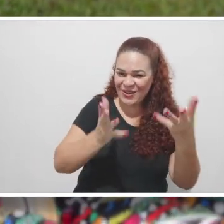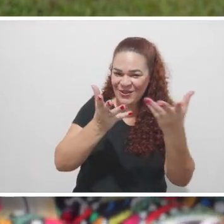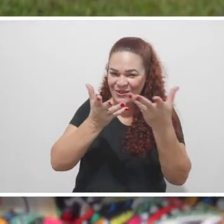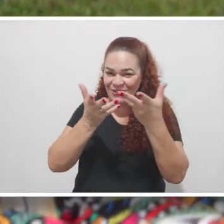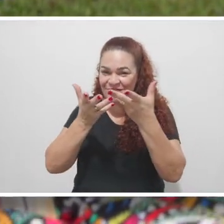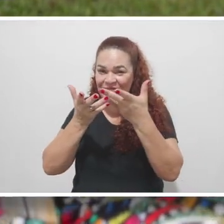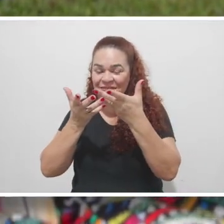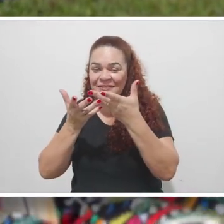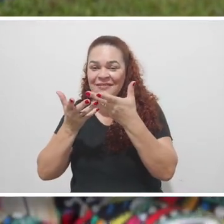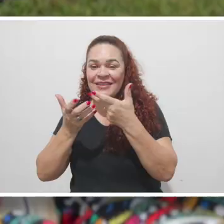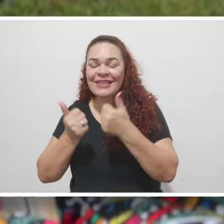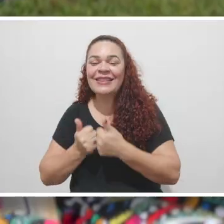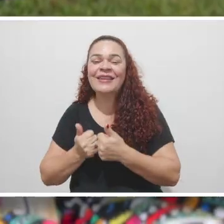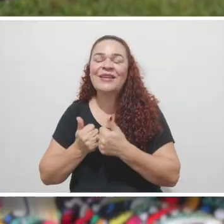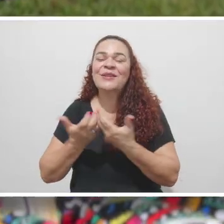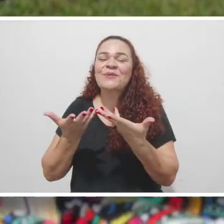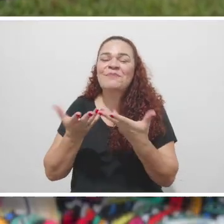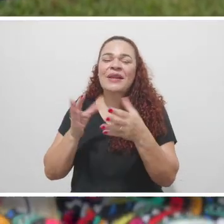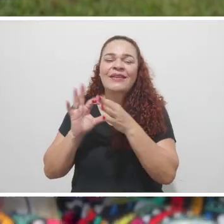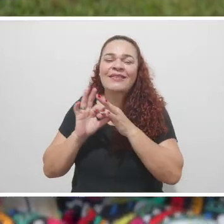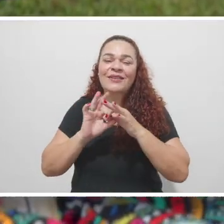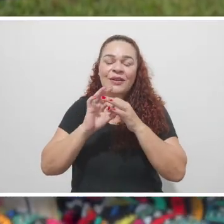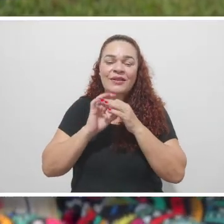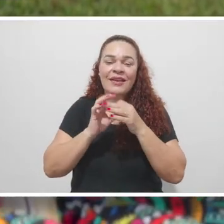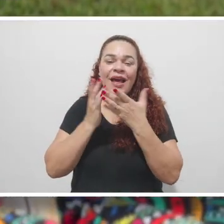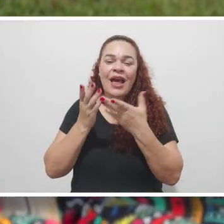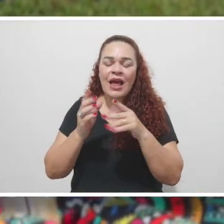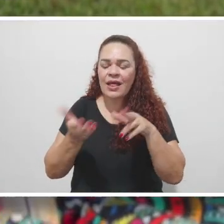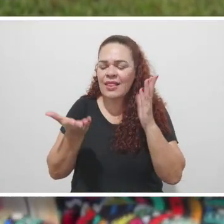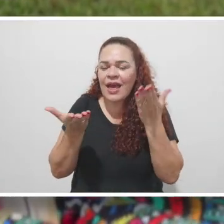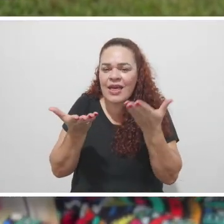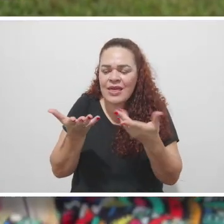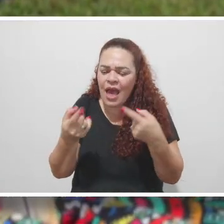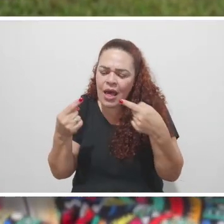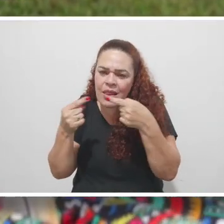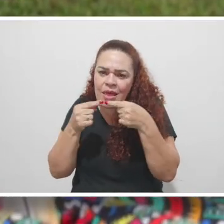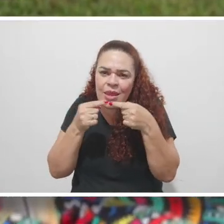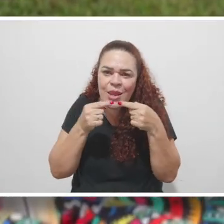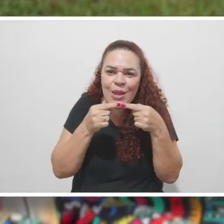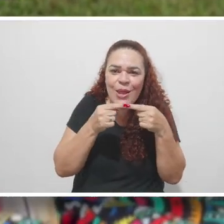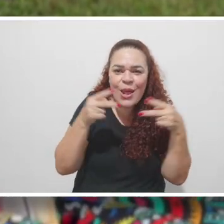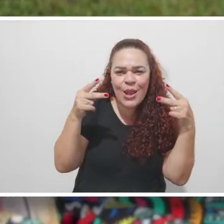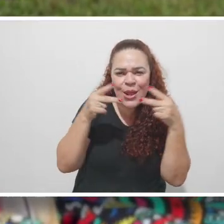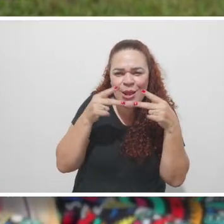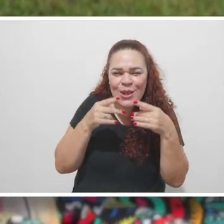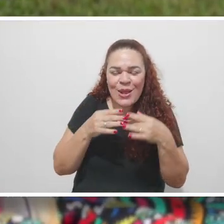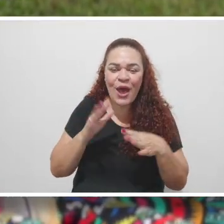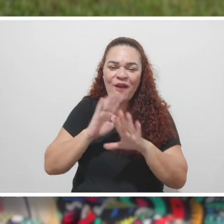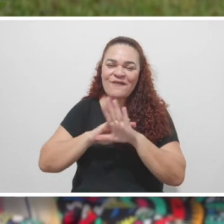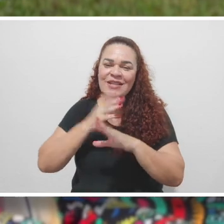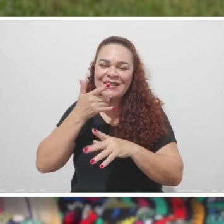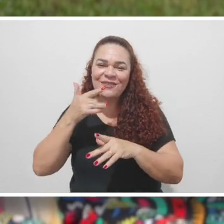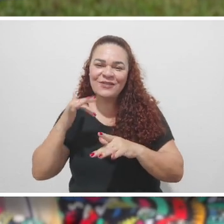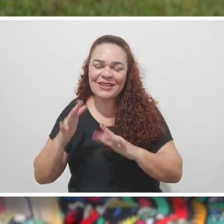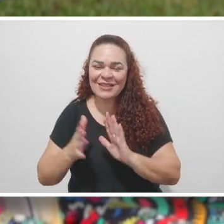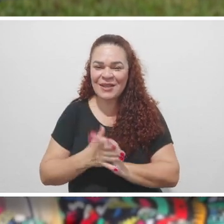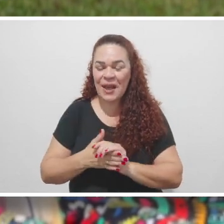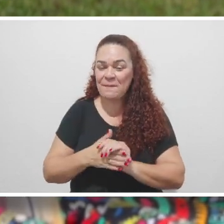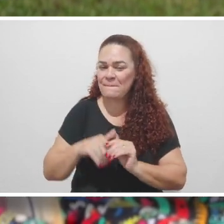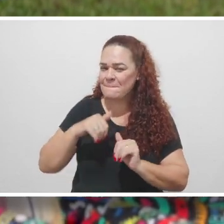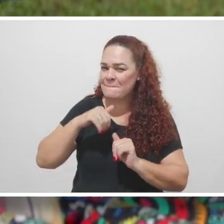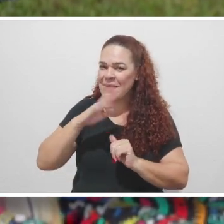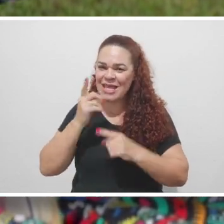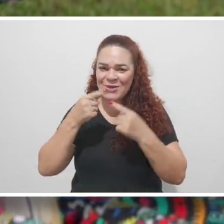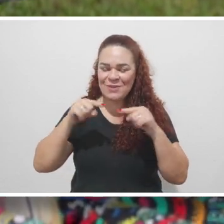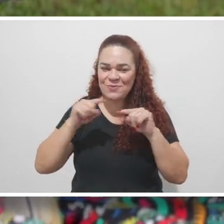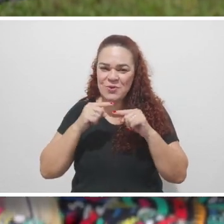inteira para escutar com o coração a harmonia que só o som da infância pode trazer. Esse coro é mais que uma música,